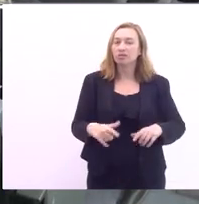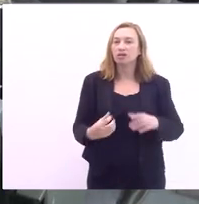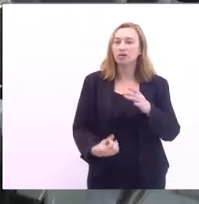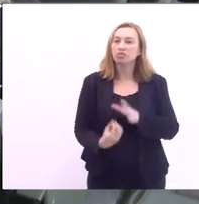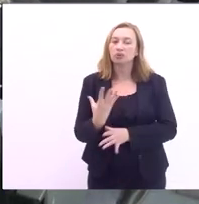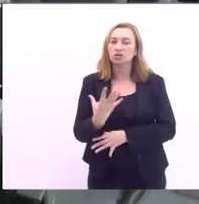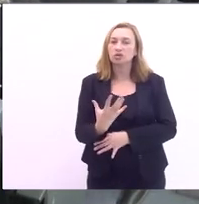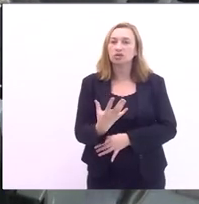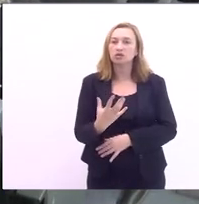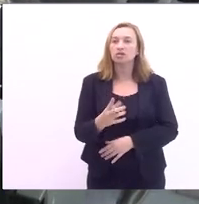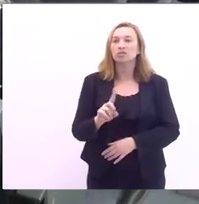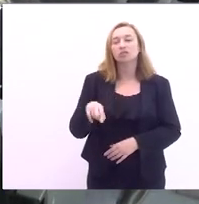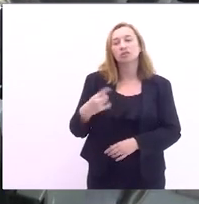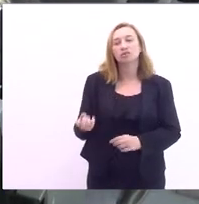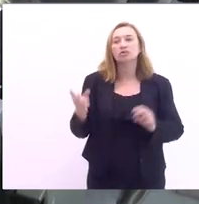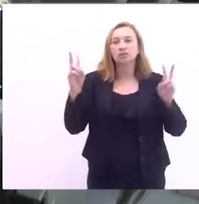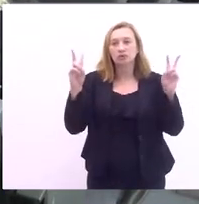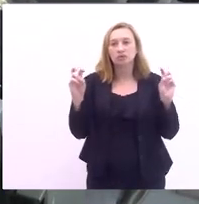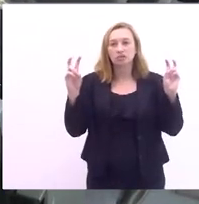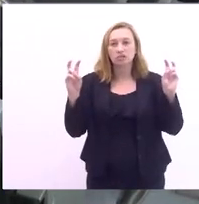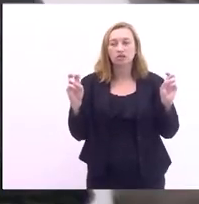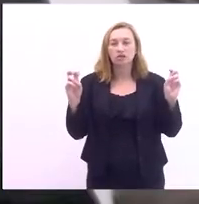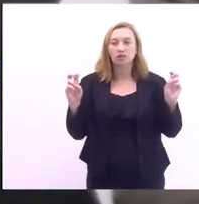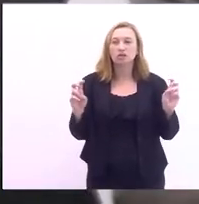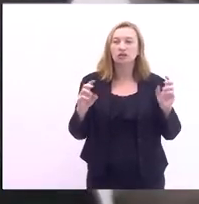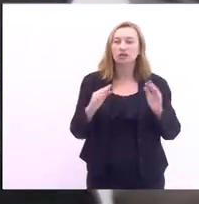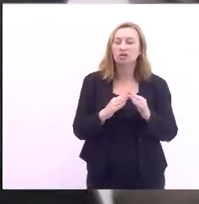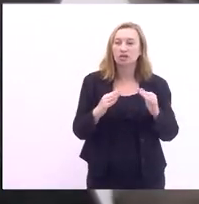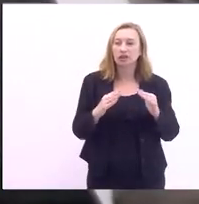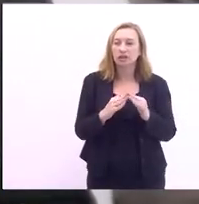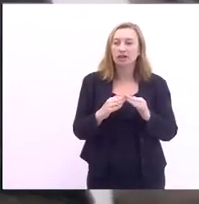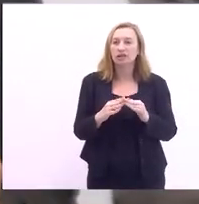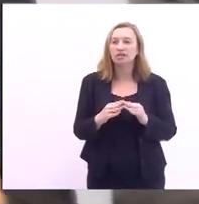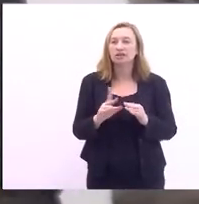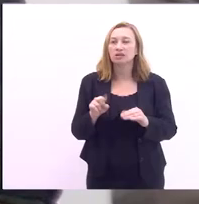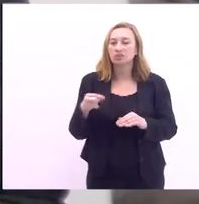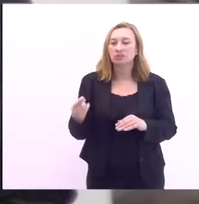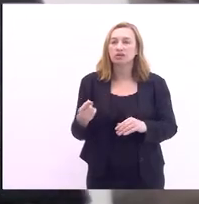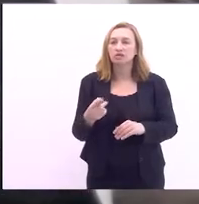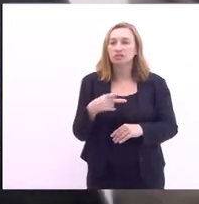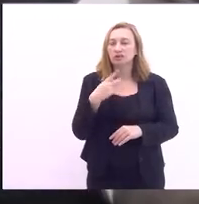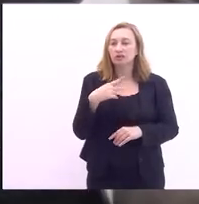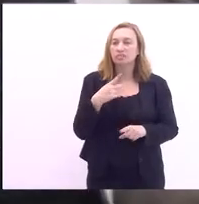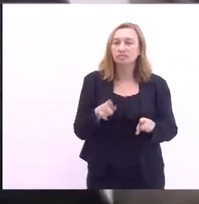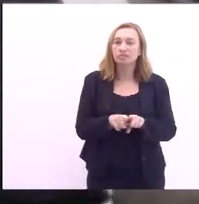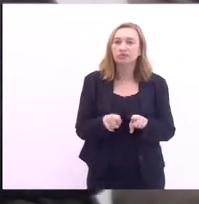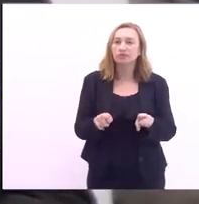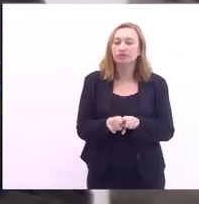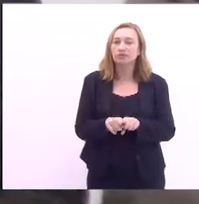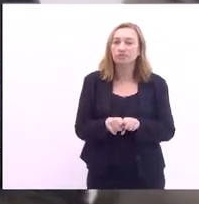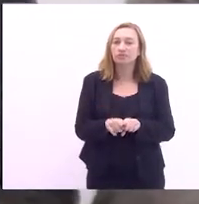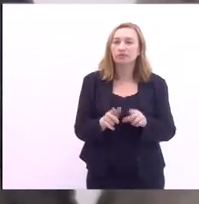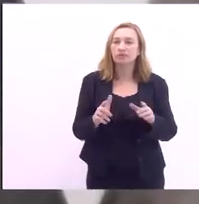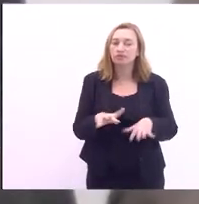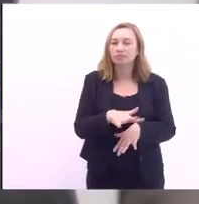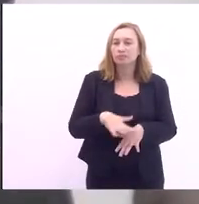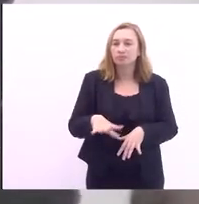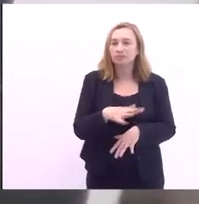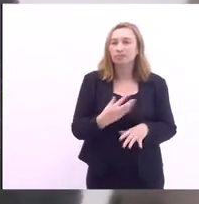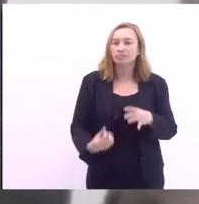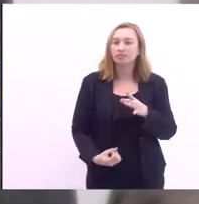produtivo, além das questões dos domicílios, etc., mas ele vai falar também do setor produtivo. Muito